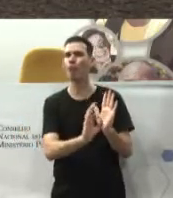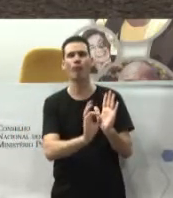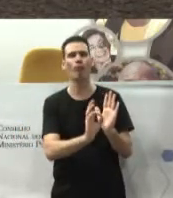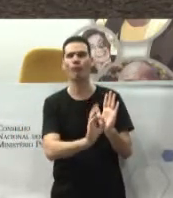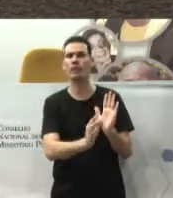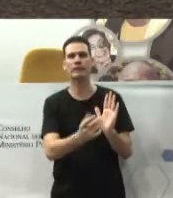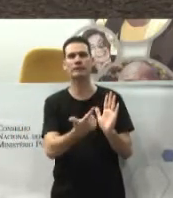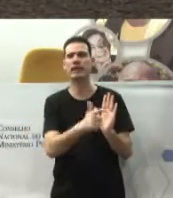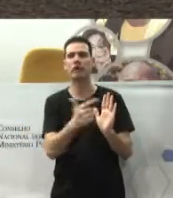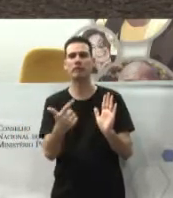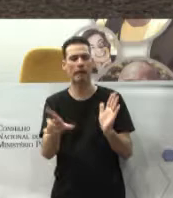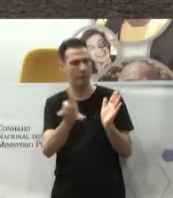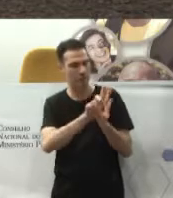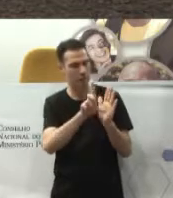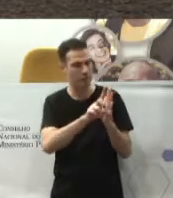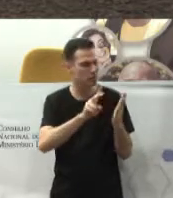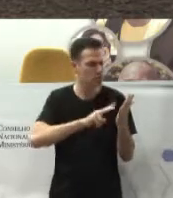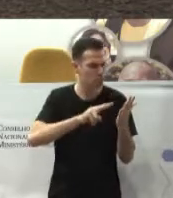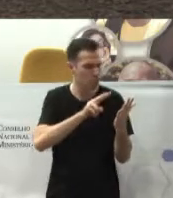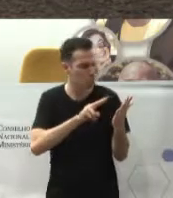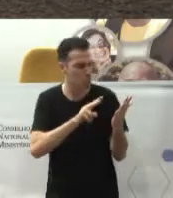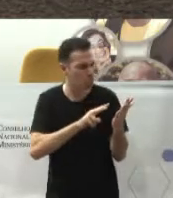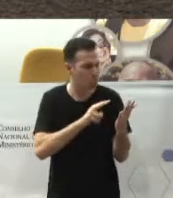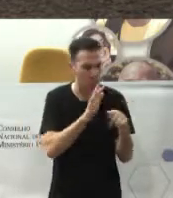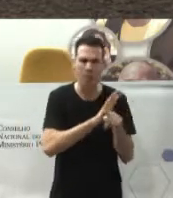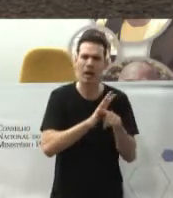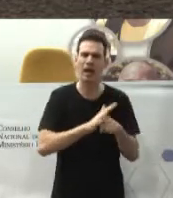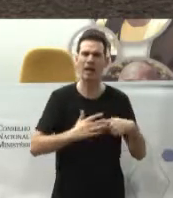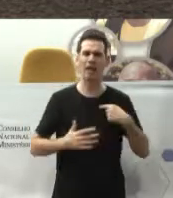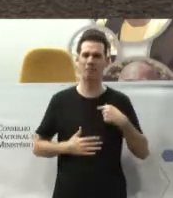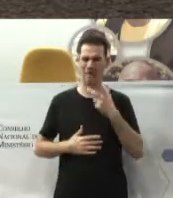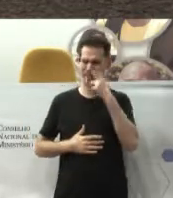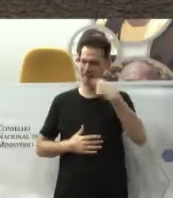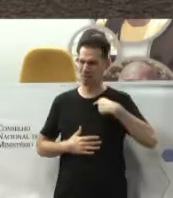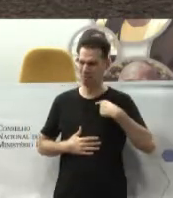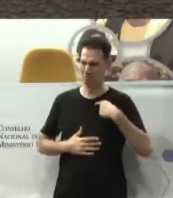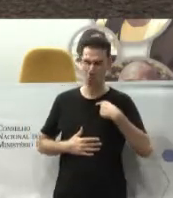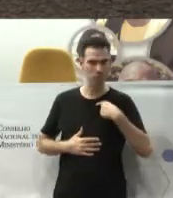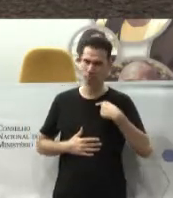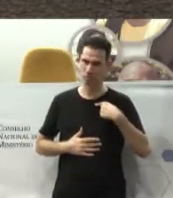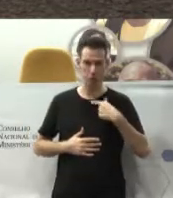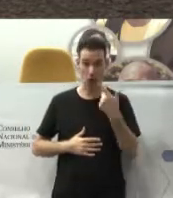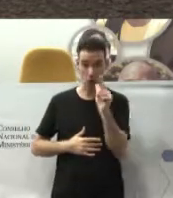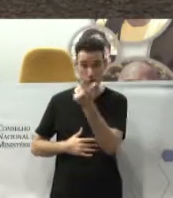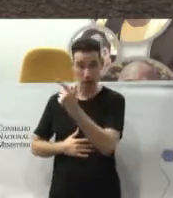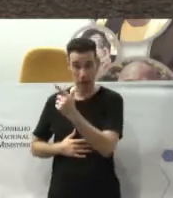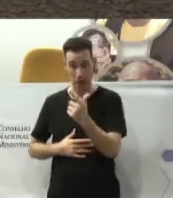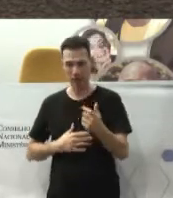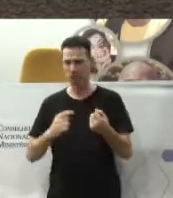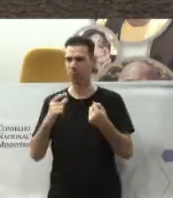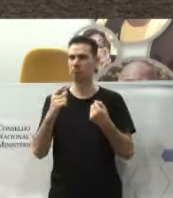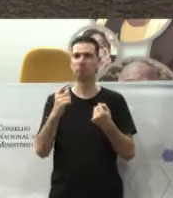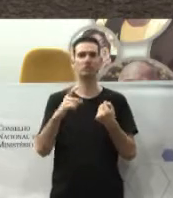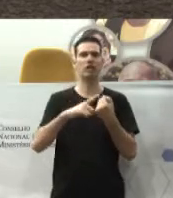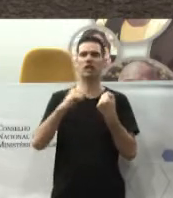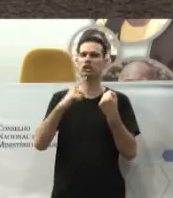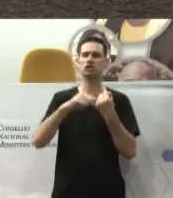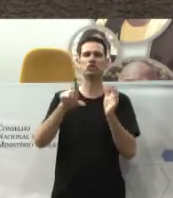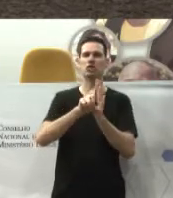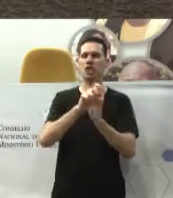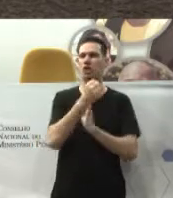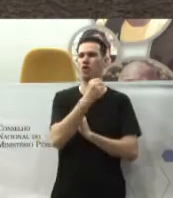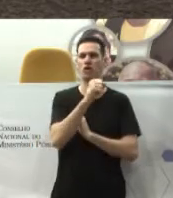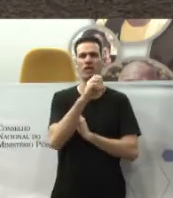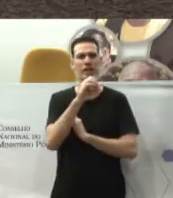eu procurei várias leis para... Eu falei, não é possível, não, fui eu que não achei isso. Isso não está escrito em lugar nenhum, não está na 8080, não